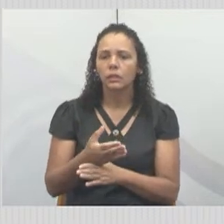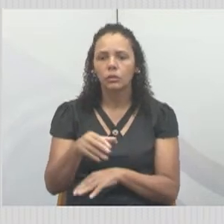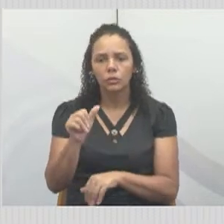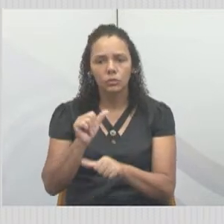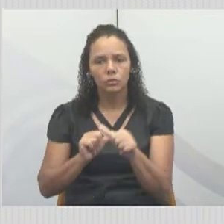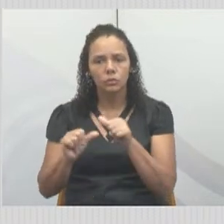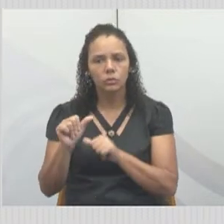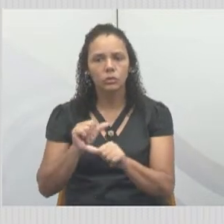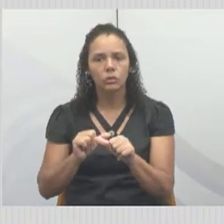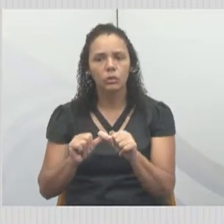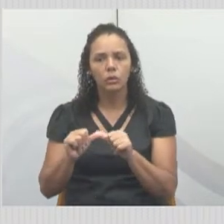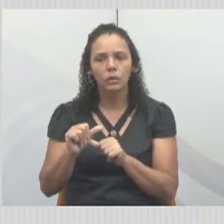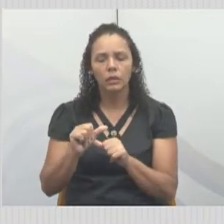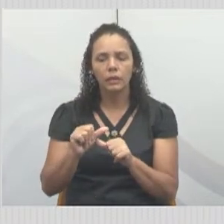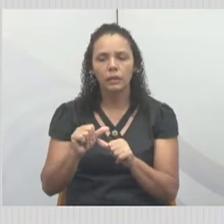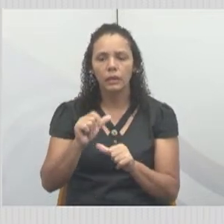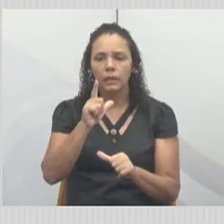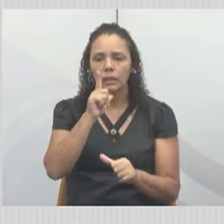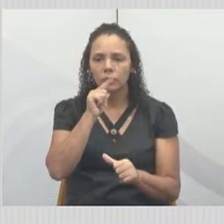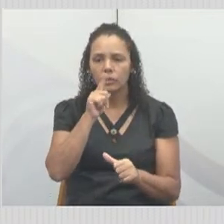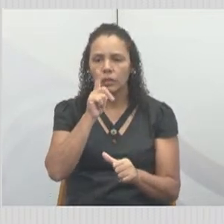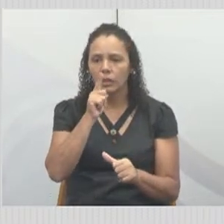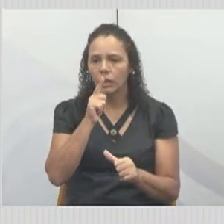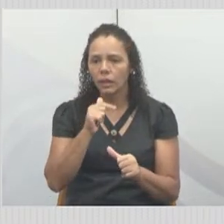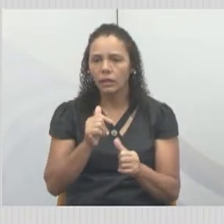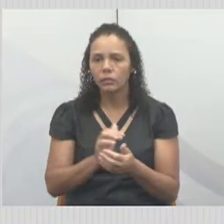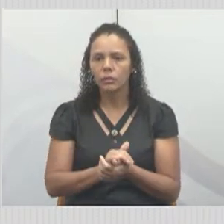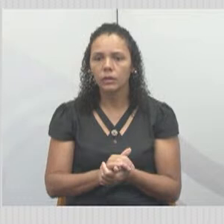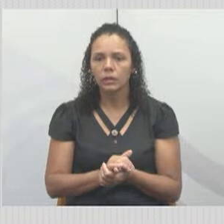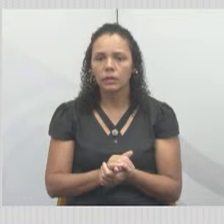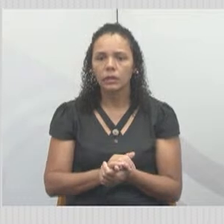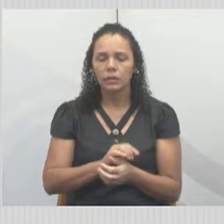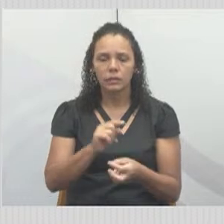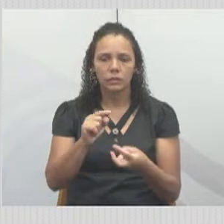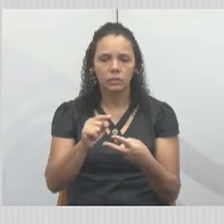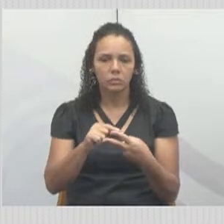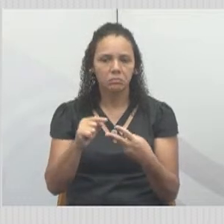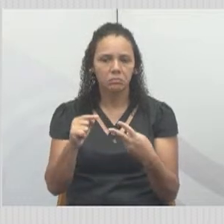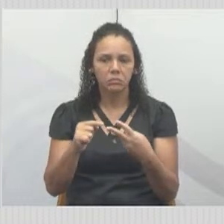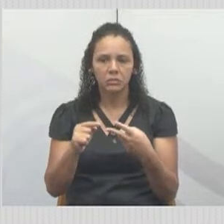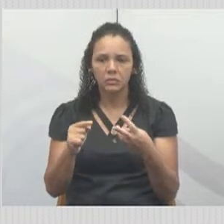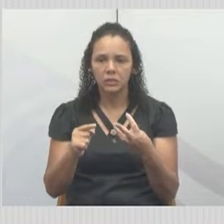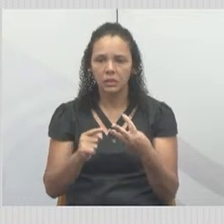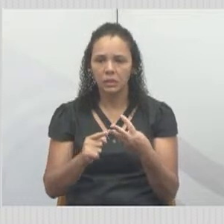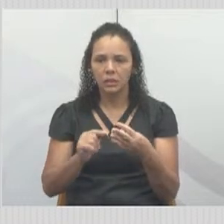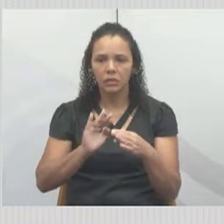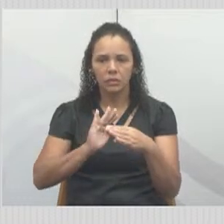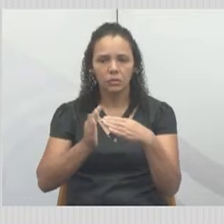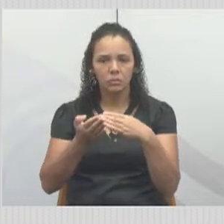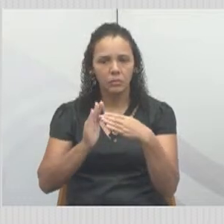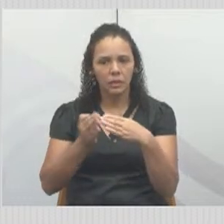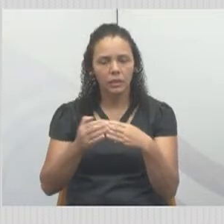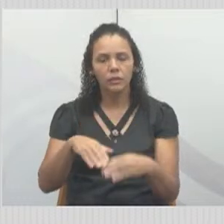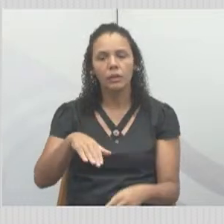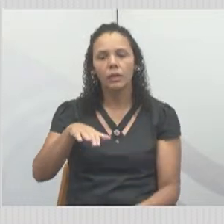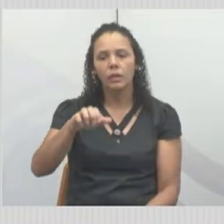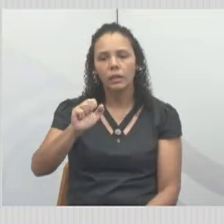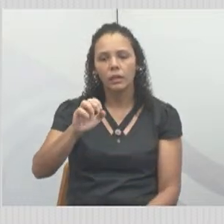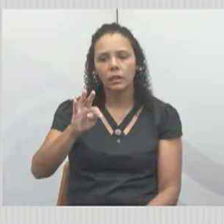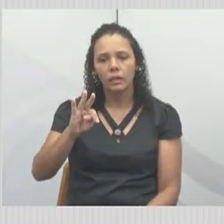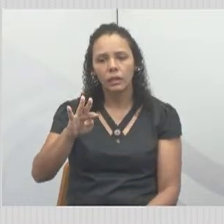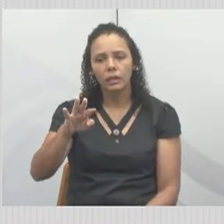abastecimento de água no Jardim Vila Ita e Veranejal, duplicação da ETE Central, ampliação da